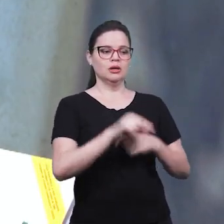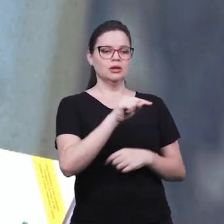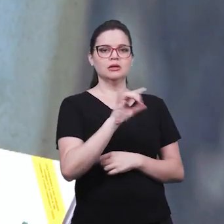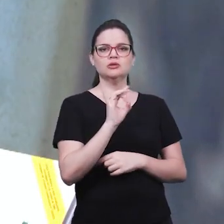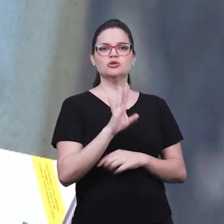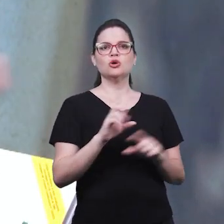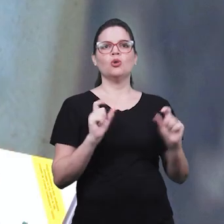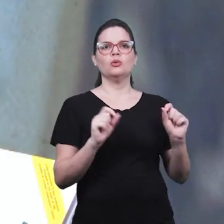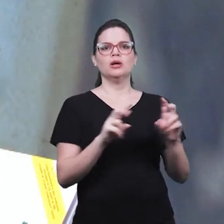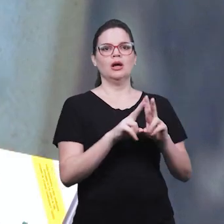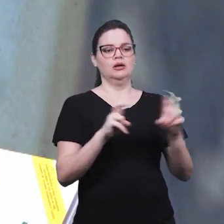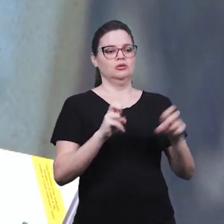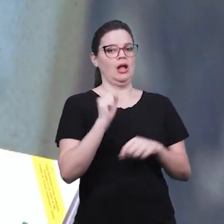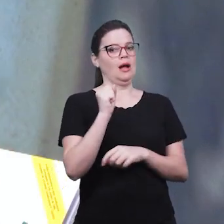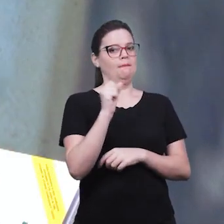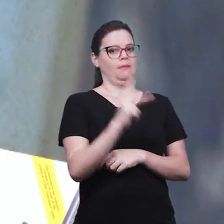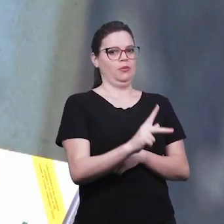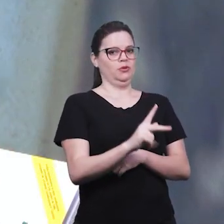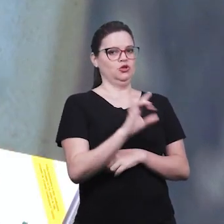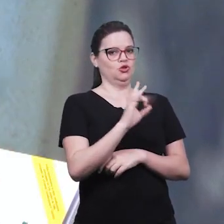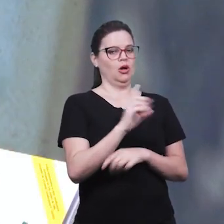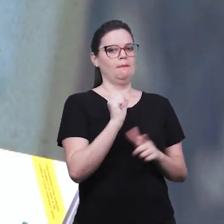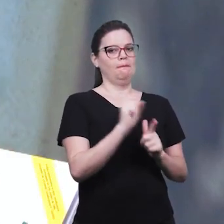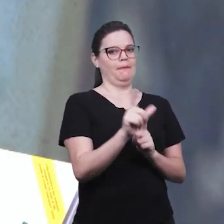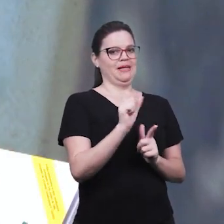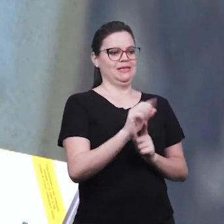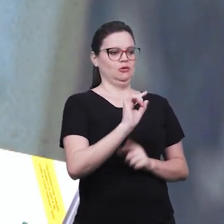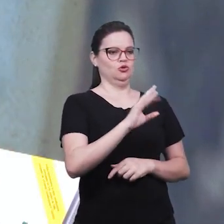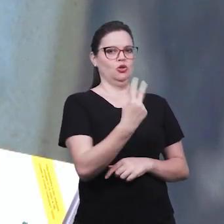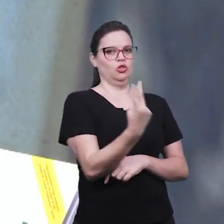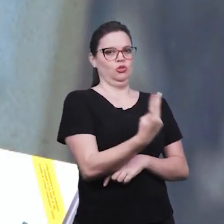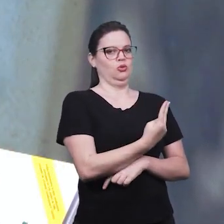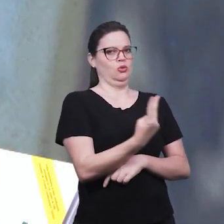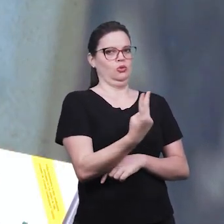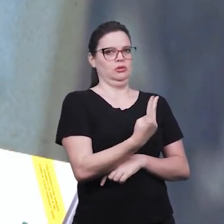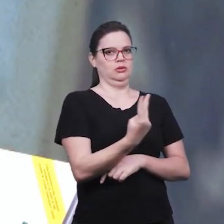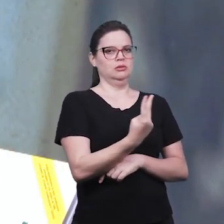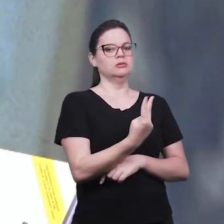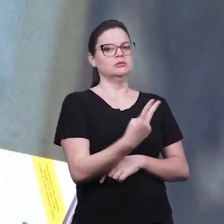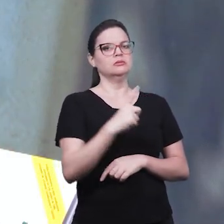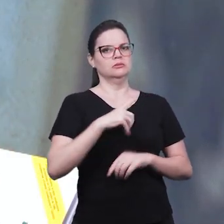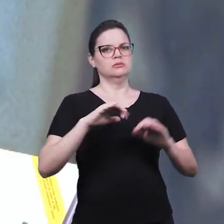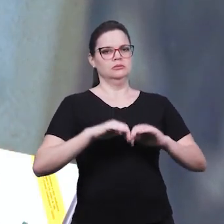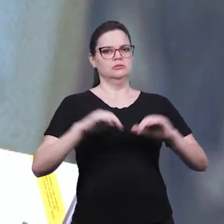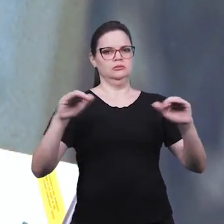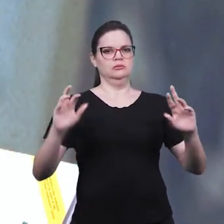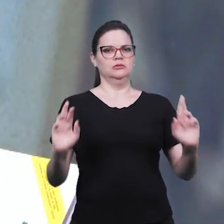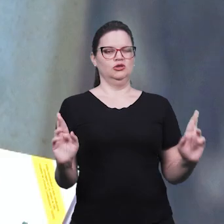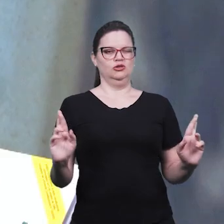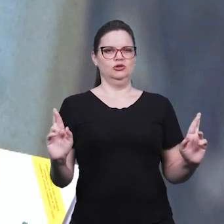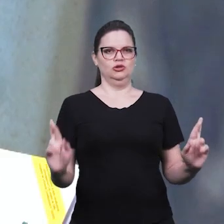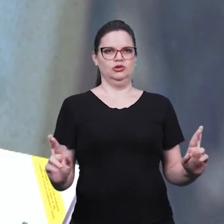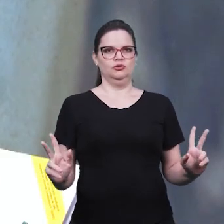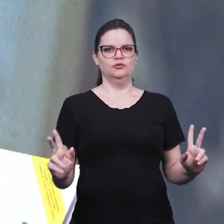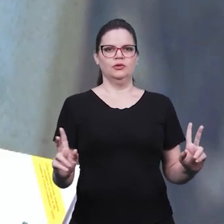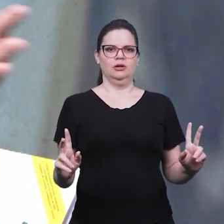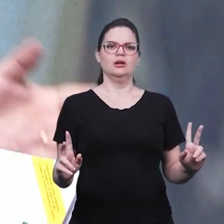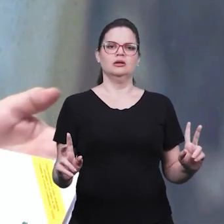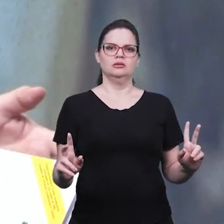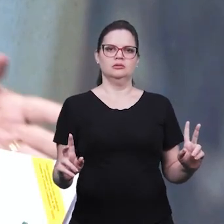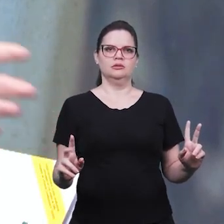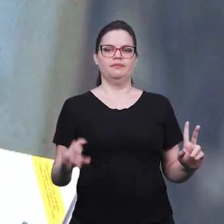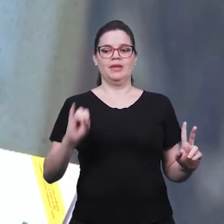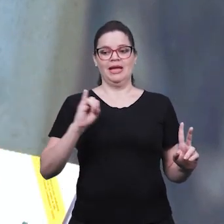no caso, a questão de aposentadoria e pensões. Então tem uma diferença, sim, nessa questão